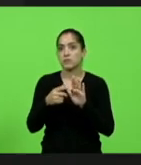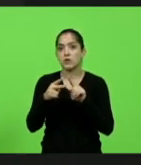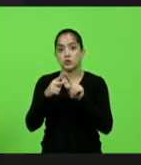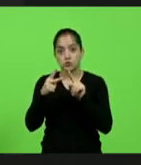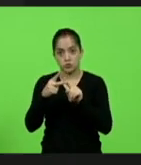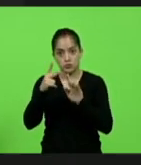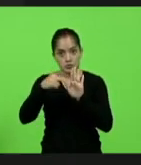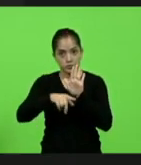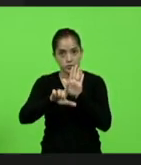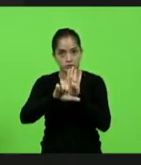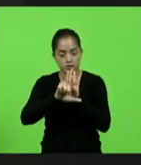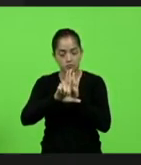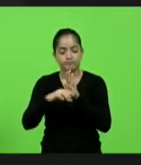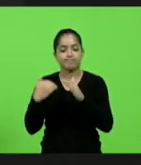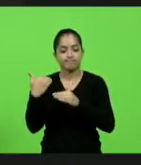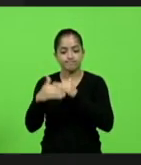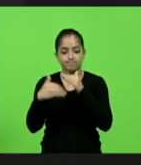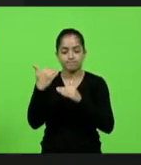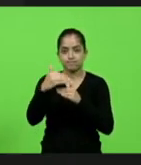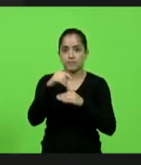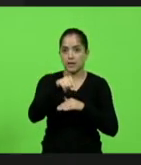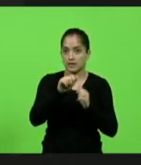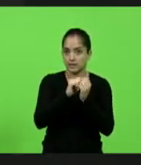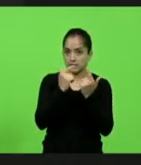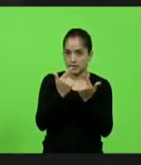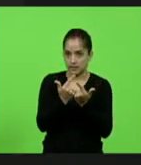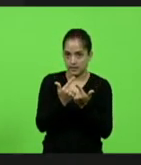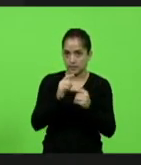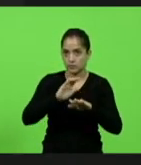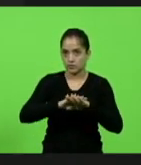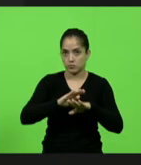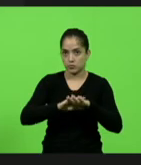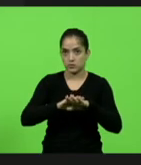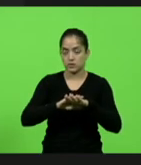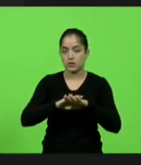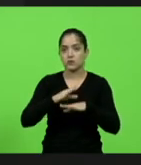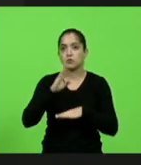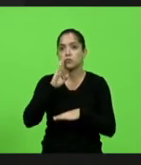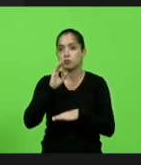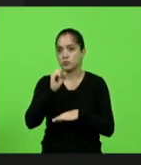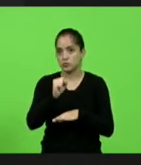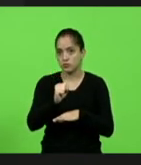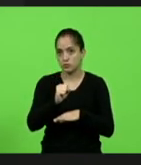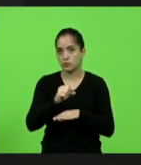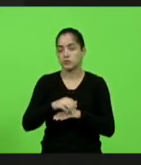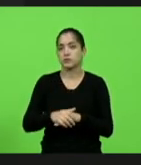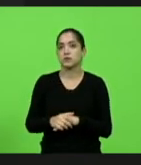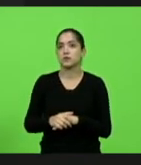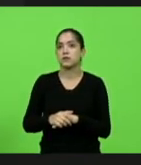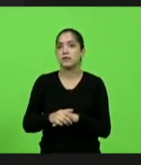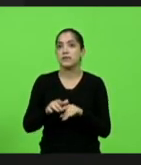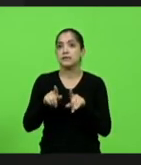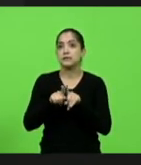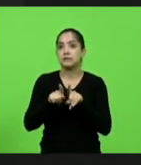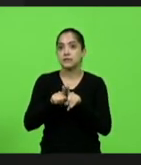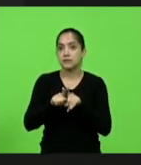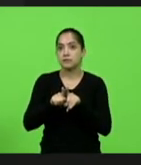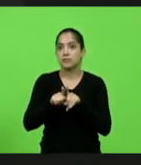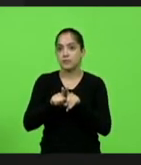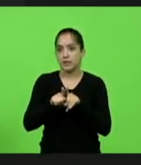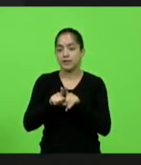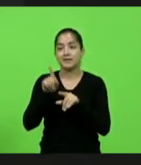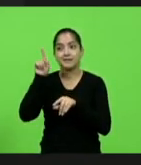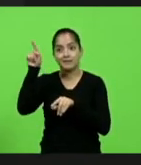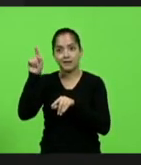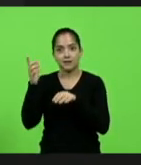lei que tramitam tanto na Alesc, de autoria do deputado Bruno, né, e também no Congresso,